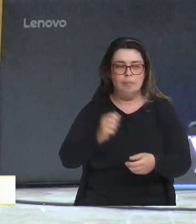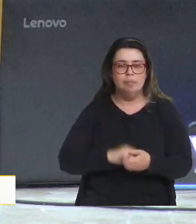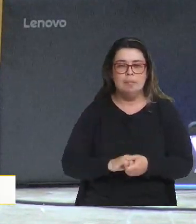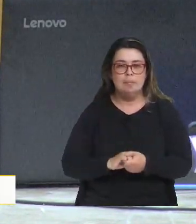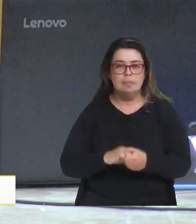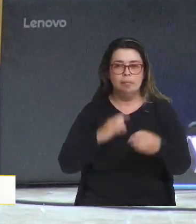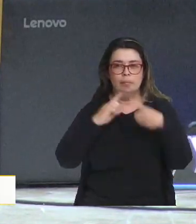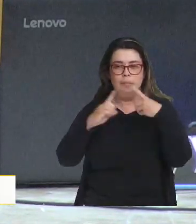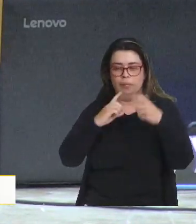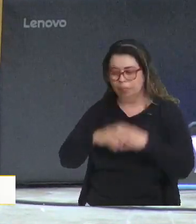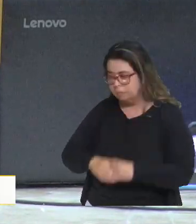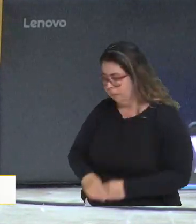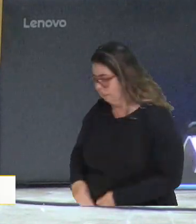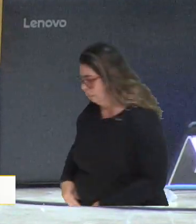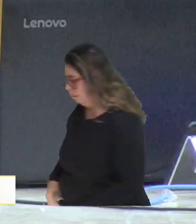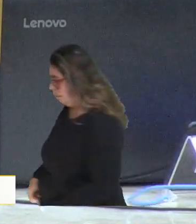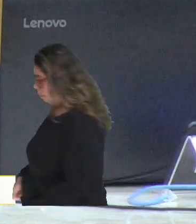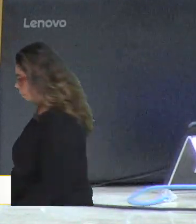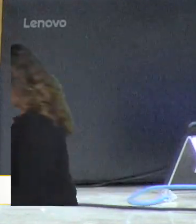discussão?